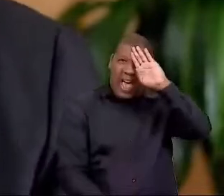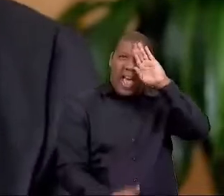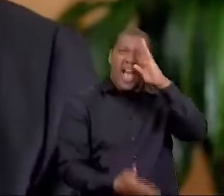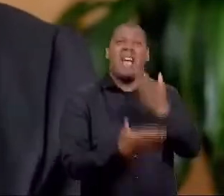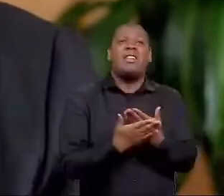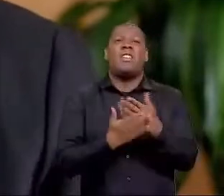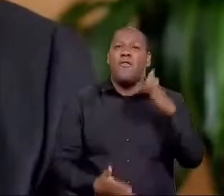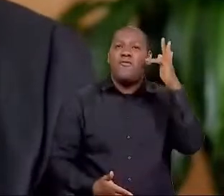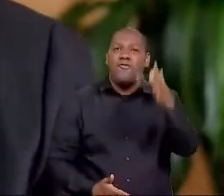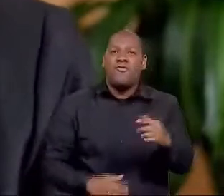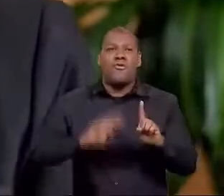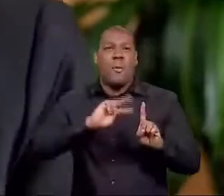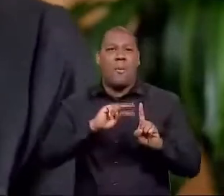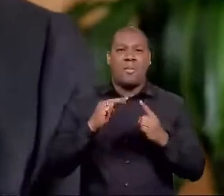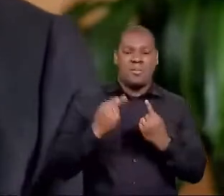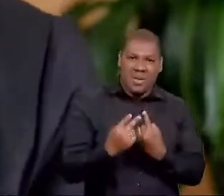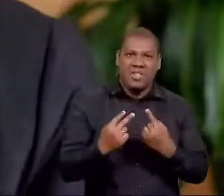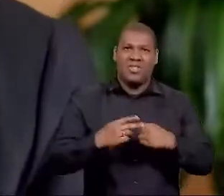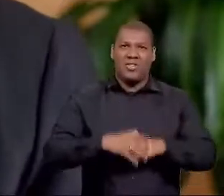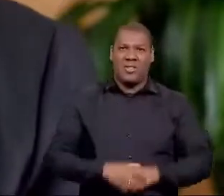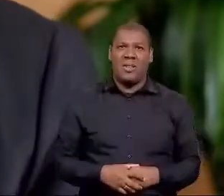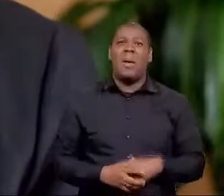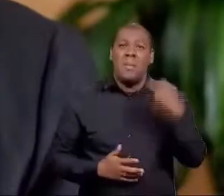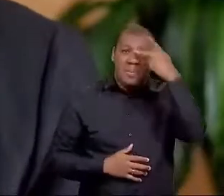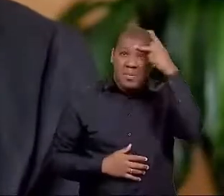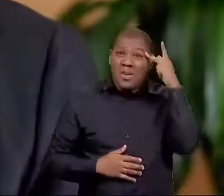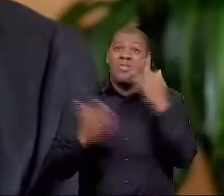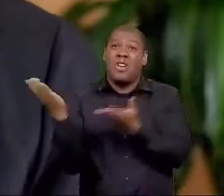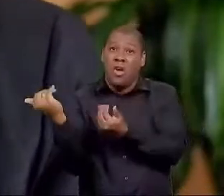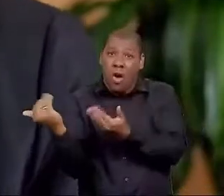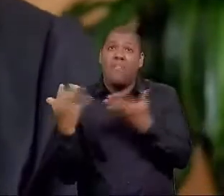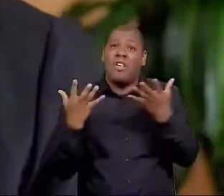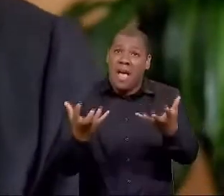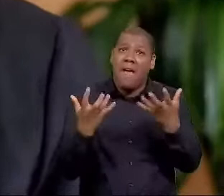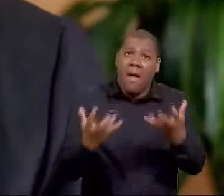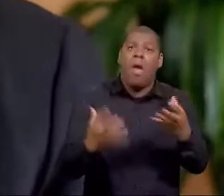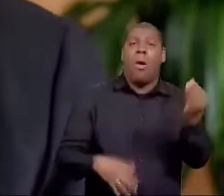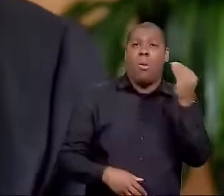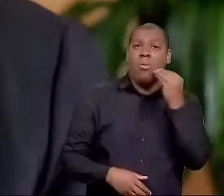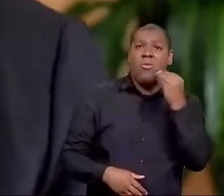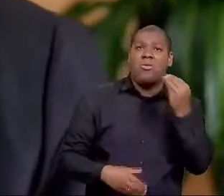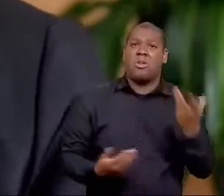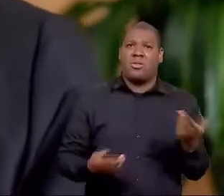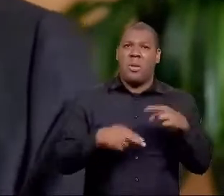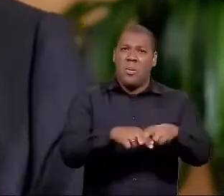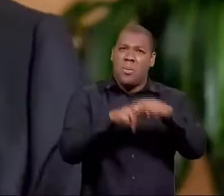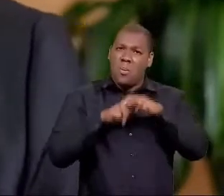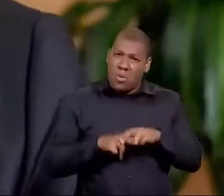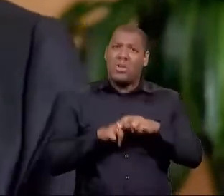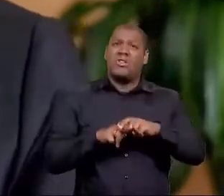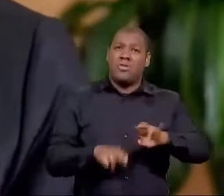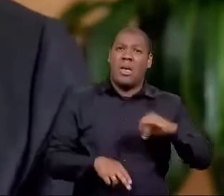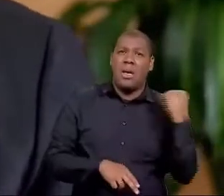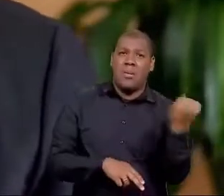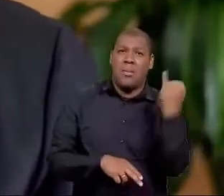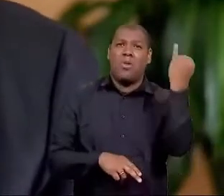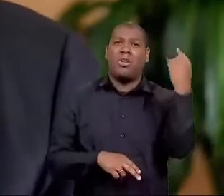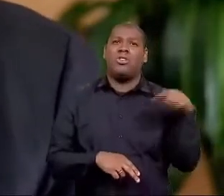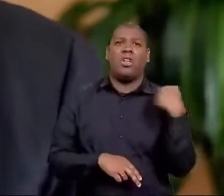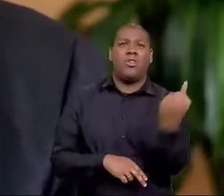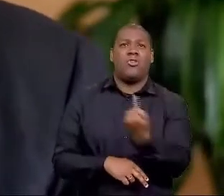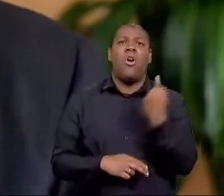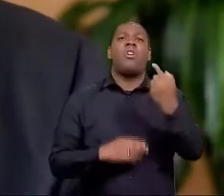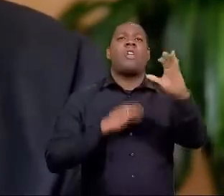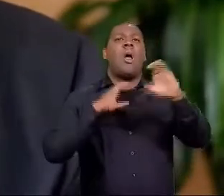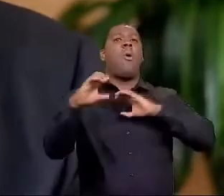ter uma oportunidade. É por isso que nós temos que conversar com a juventude. E o Congresso da UNE é um espaço extraordinário,